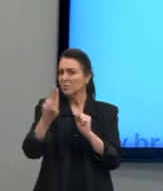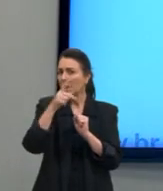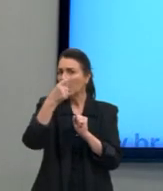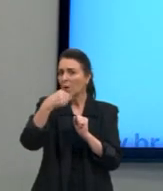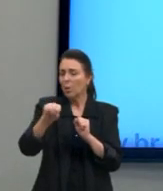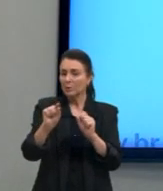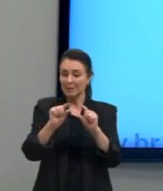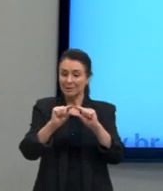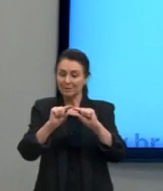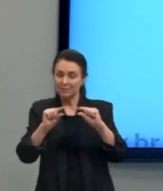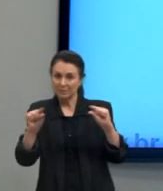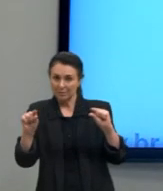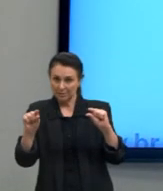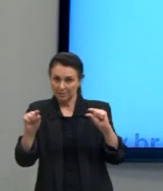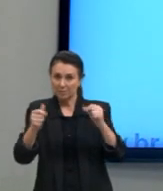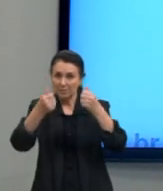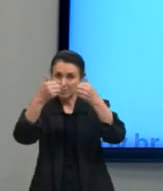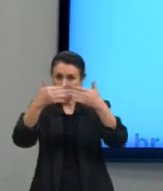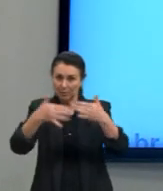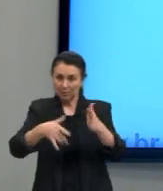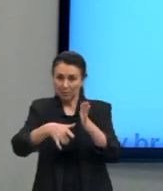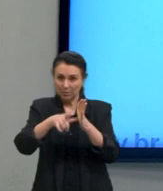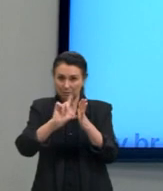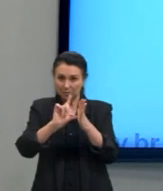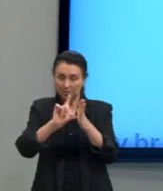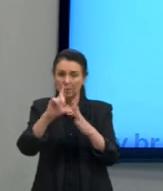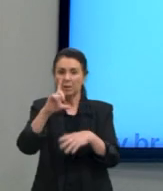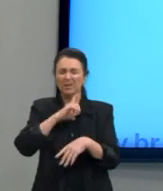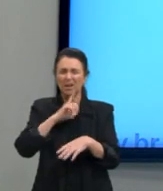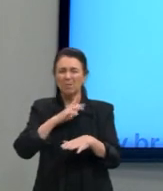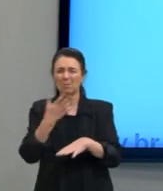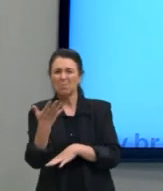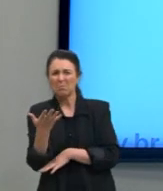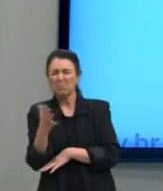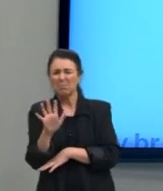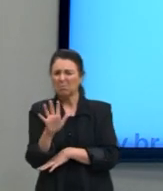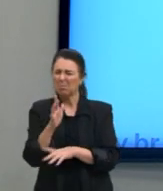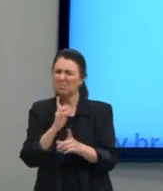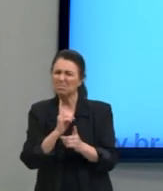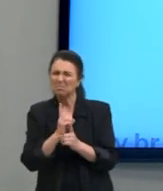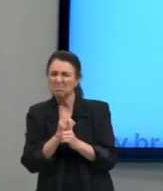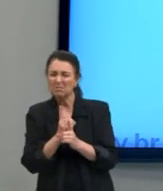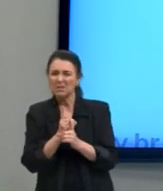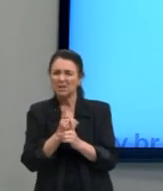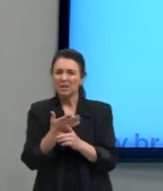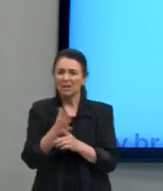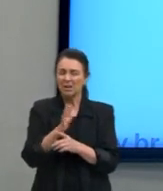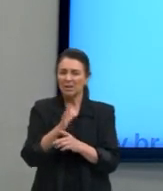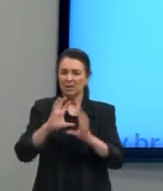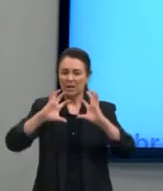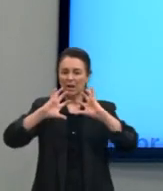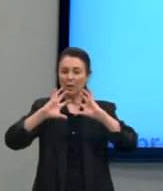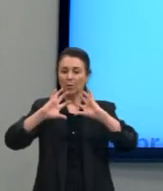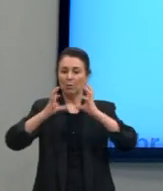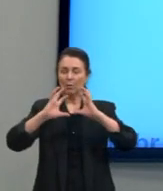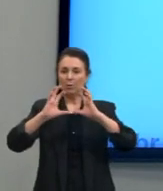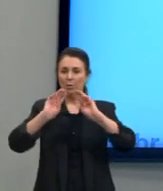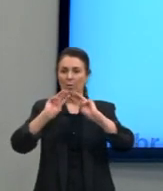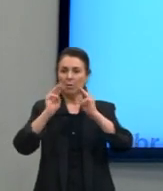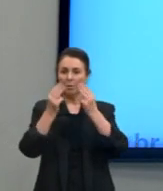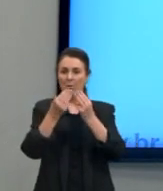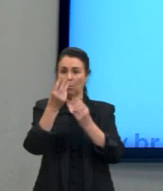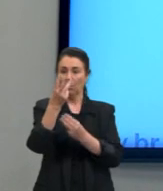que a gente conversou antes então aqui a gente tem aproximadamente a massa de uma bola de futebol